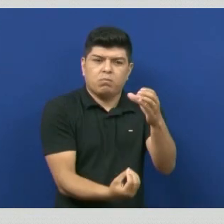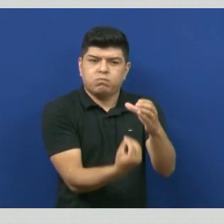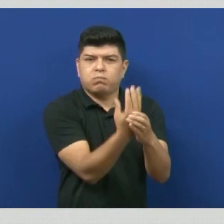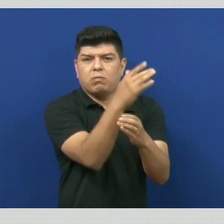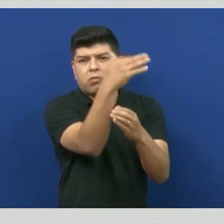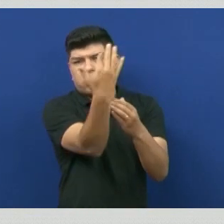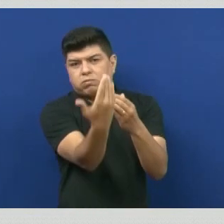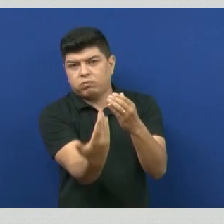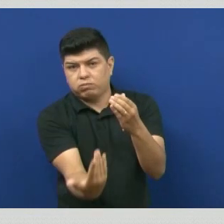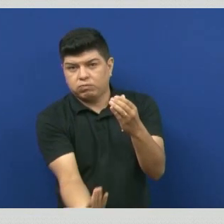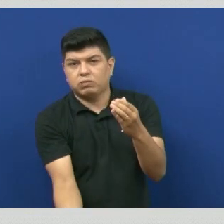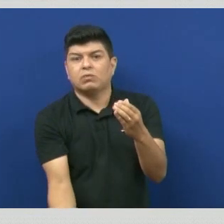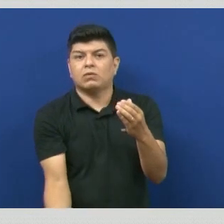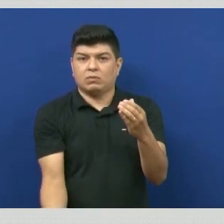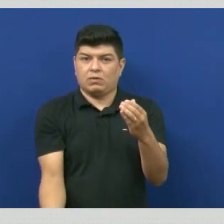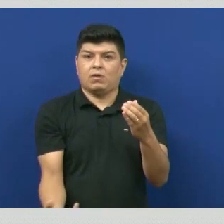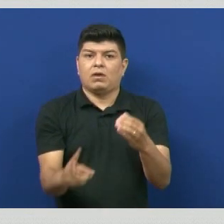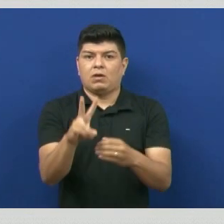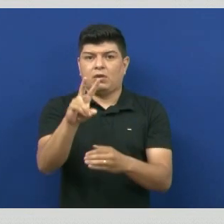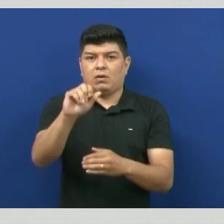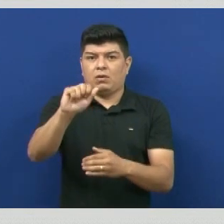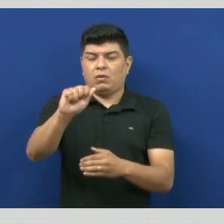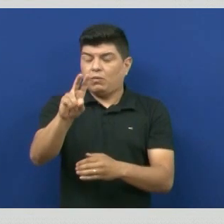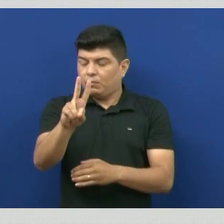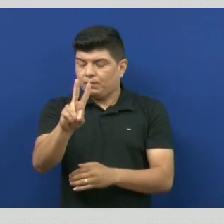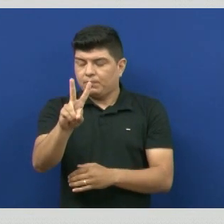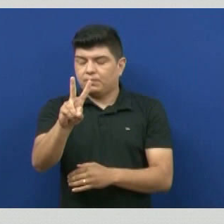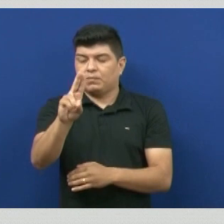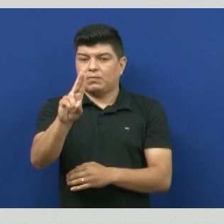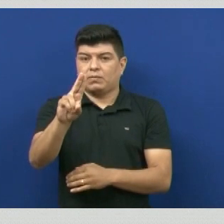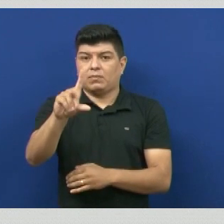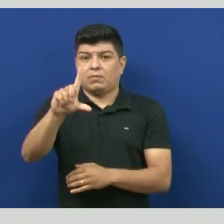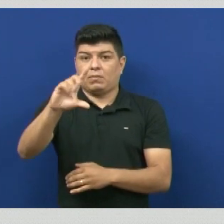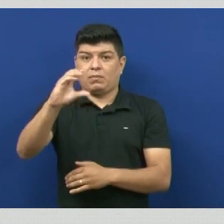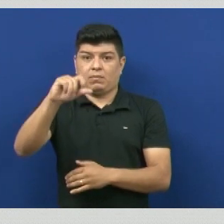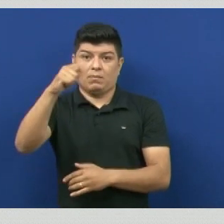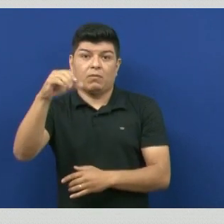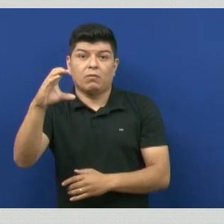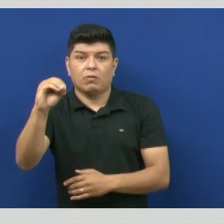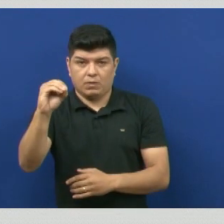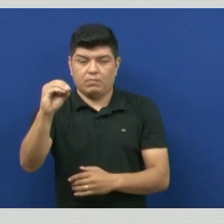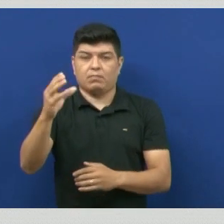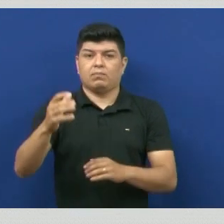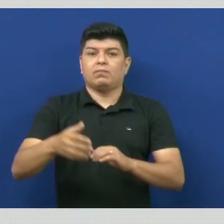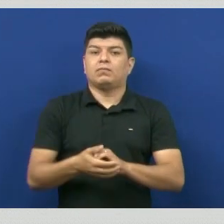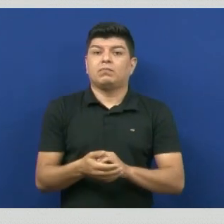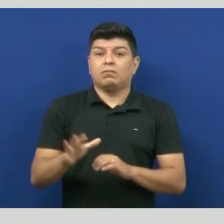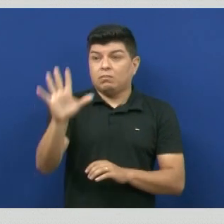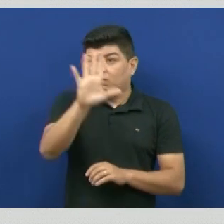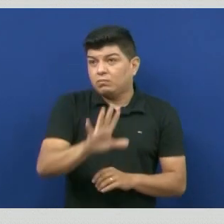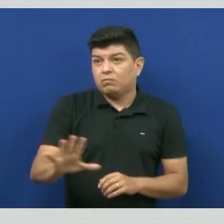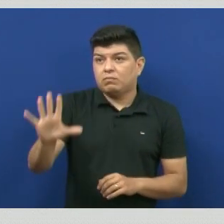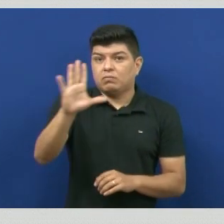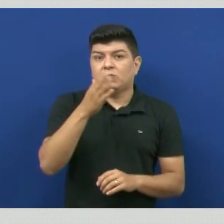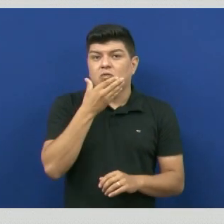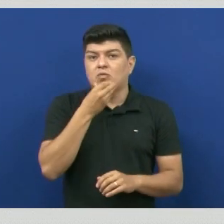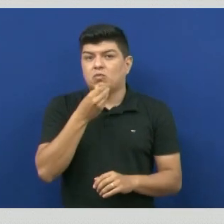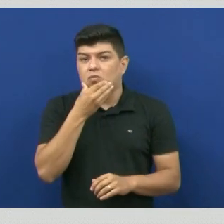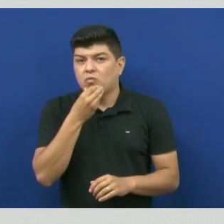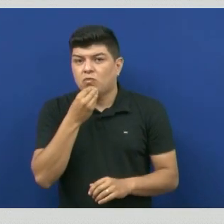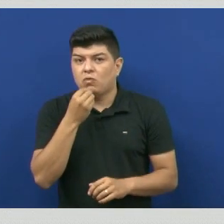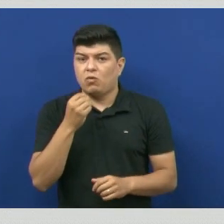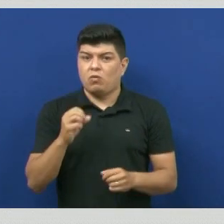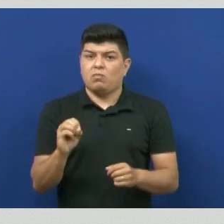nosso slide, que também modificam rapidamente a natureza. Mas de um modo geral, quando o ser humano entra em ação,